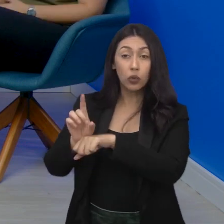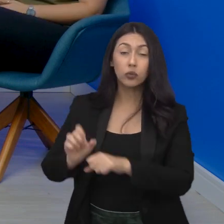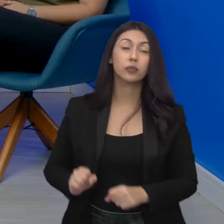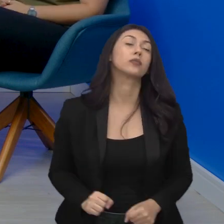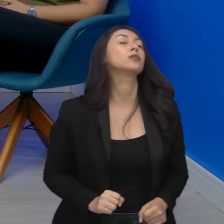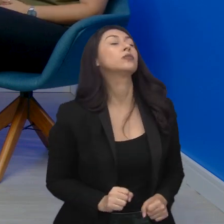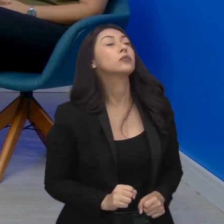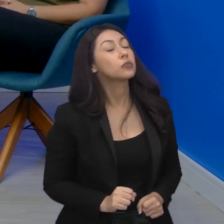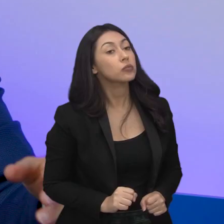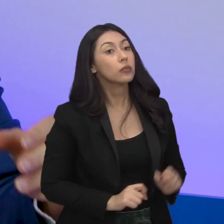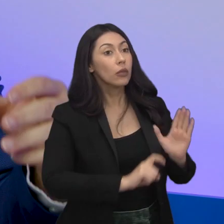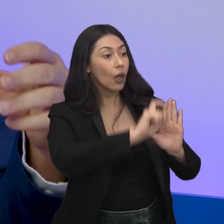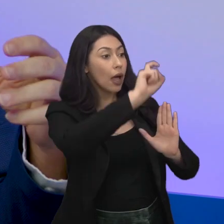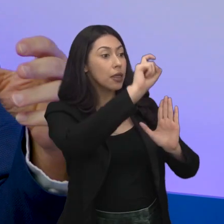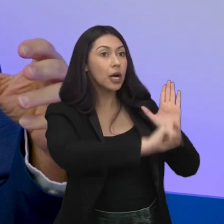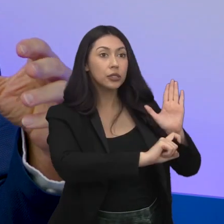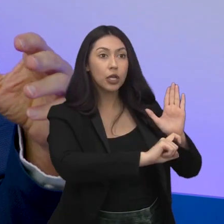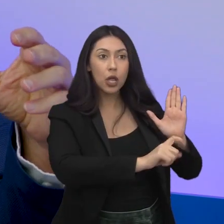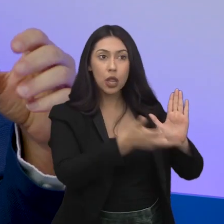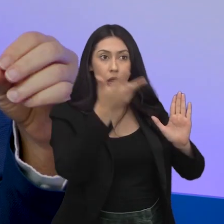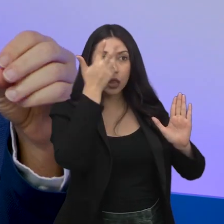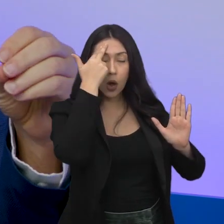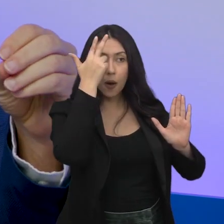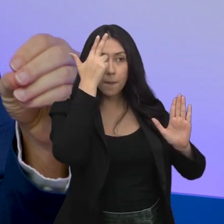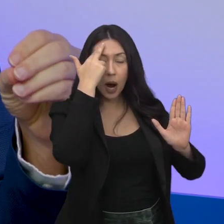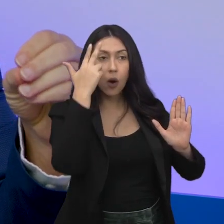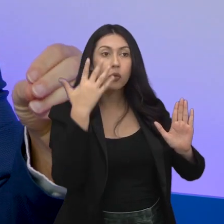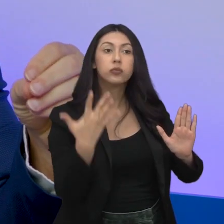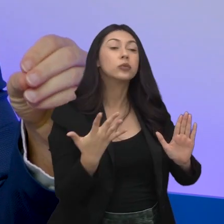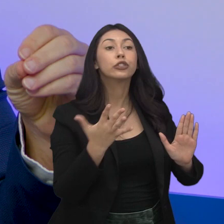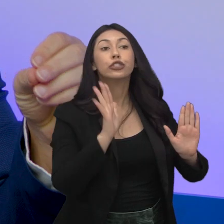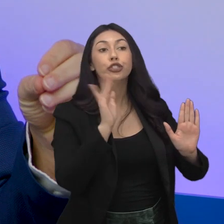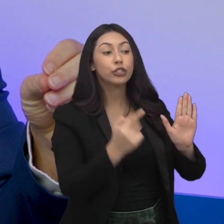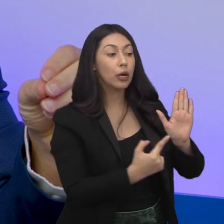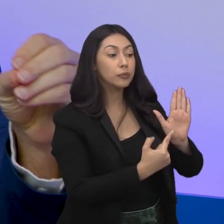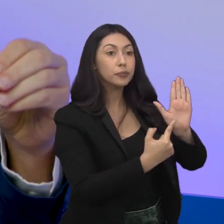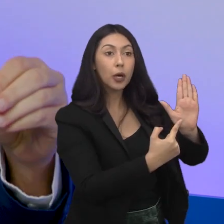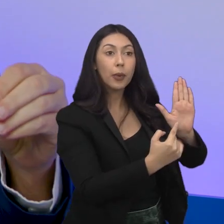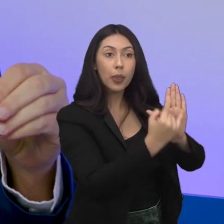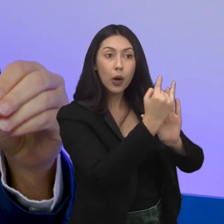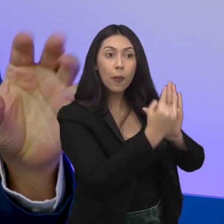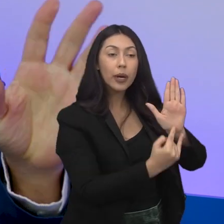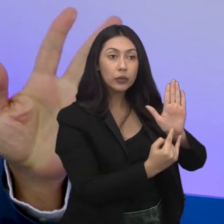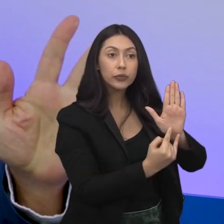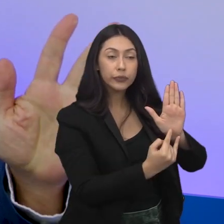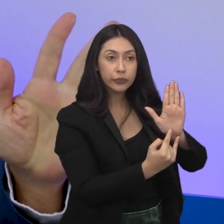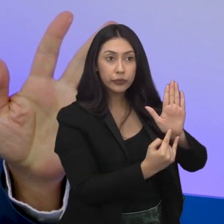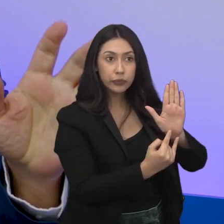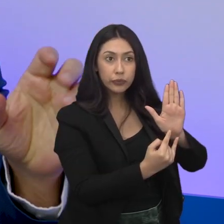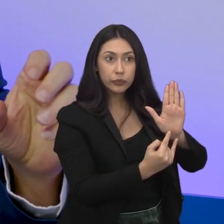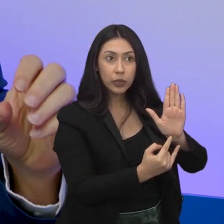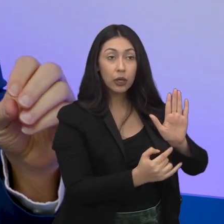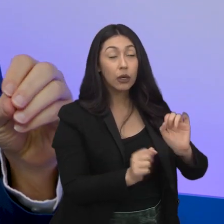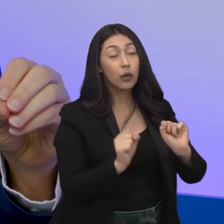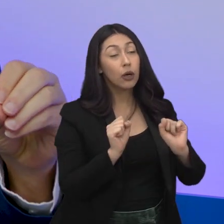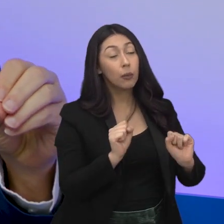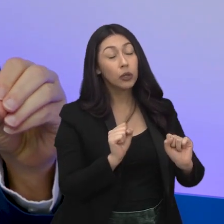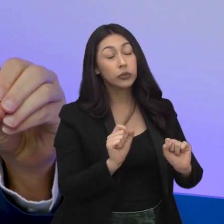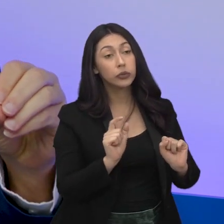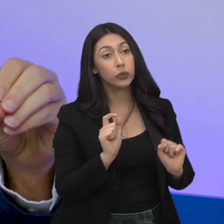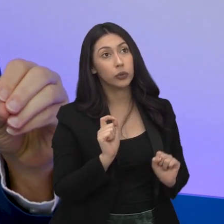proprietário? A taxa ordinária sempre fica estipulado no contrato de locação que é do inquilino. O que